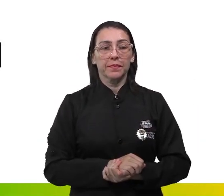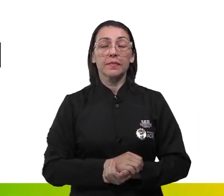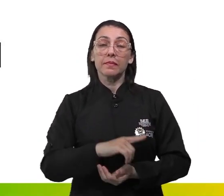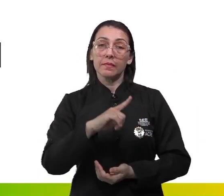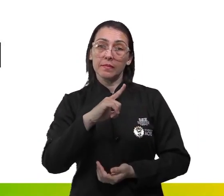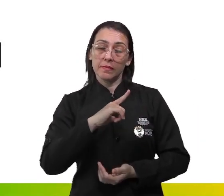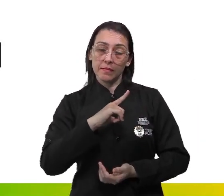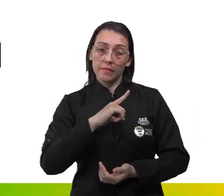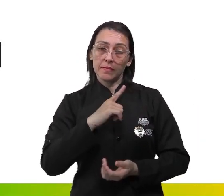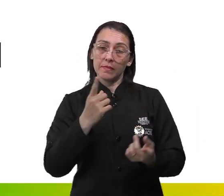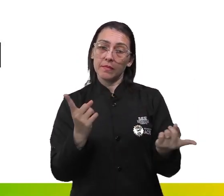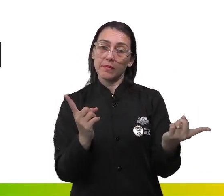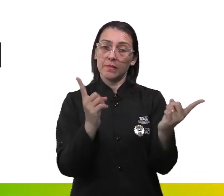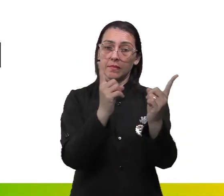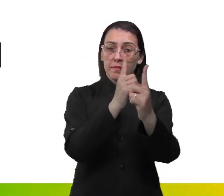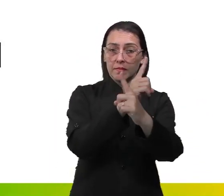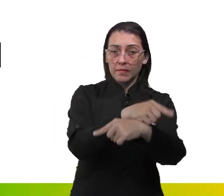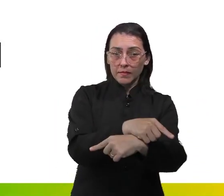Existe um inverso